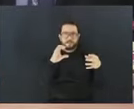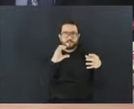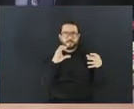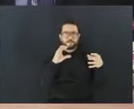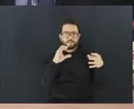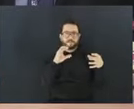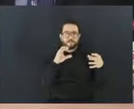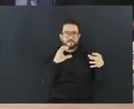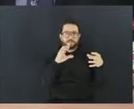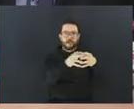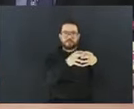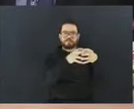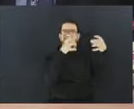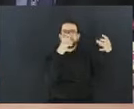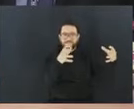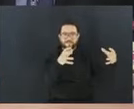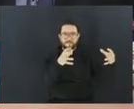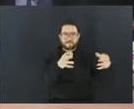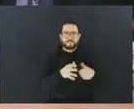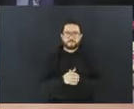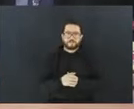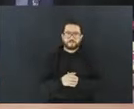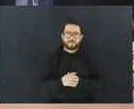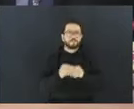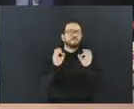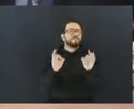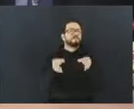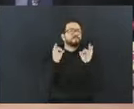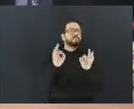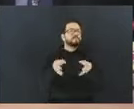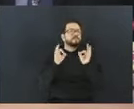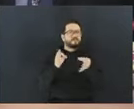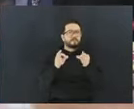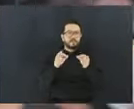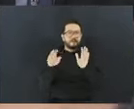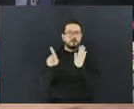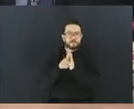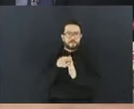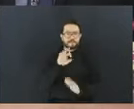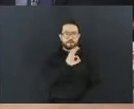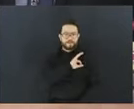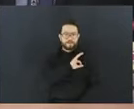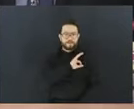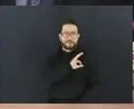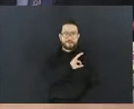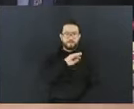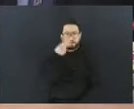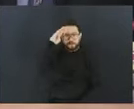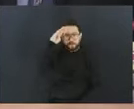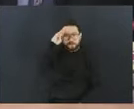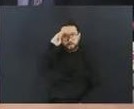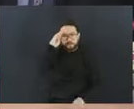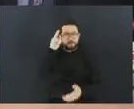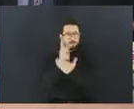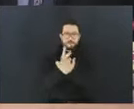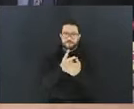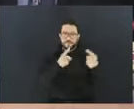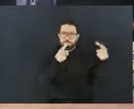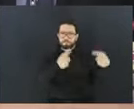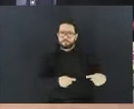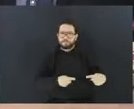E, obviamente, que esses indivíduos se deparam com a Polícia Militar e eles não vêm para conversar com a Polícia Militar, eles confrontam. Para toda a situação de confronto